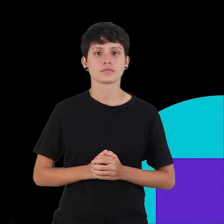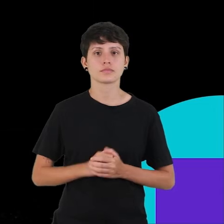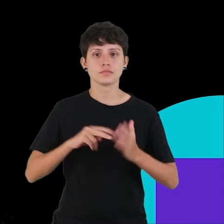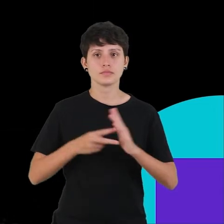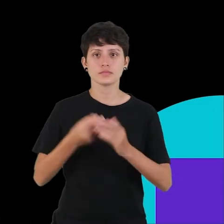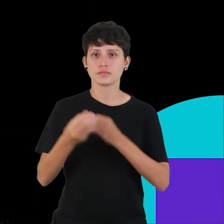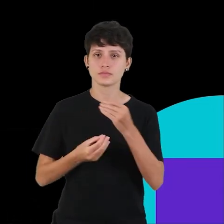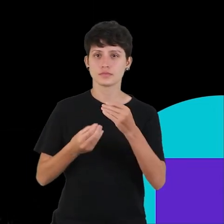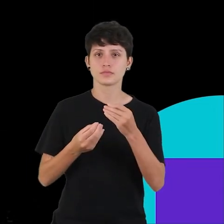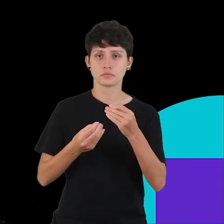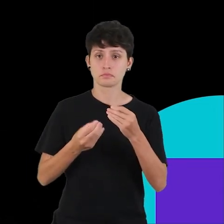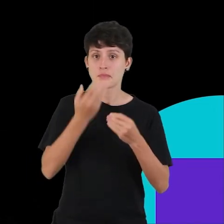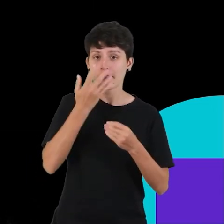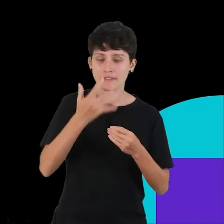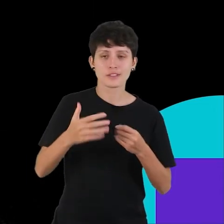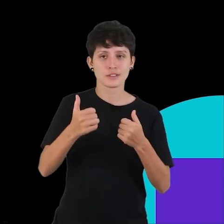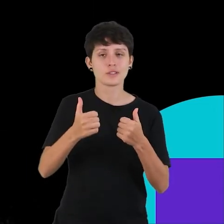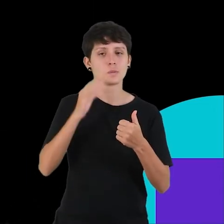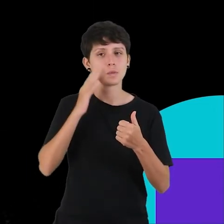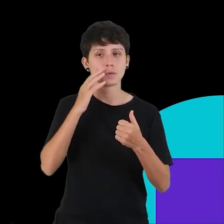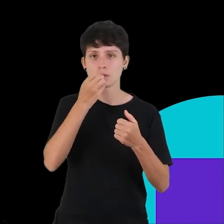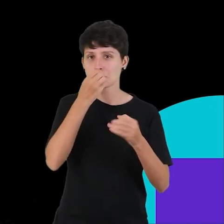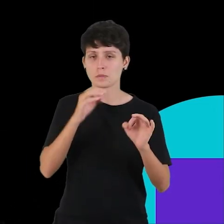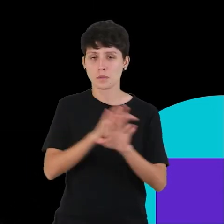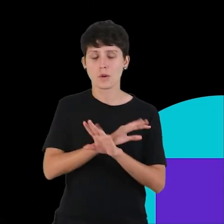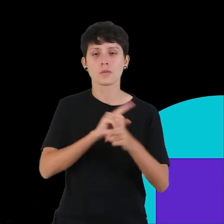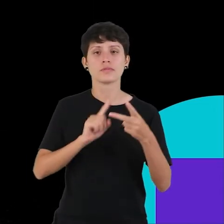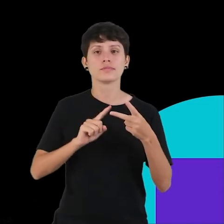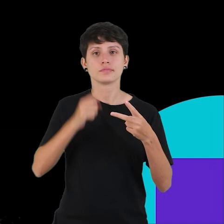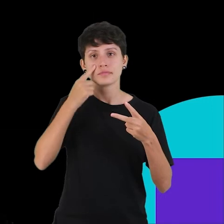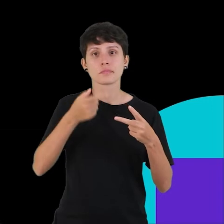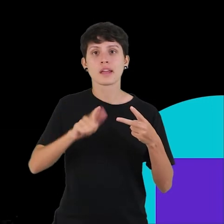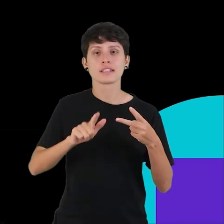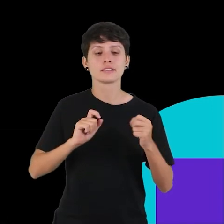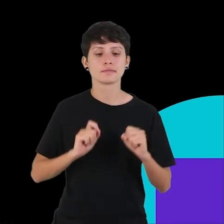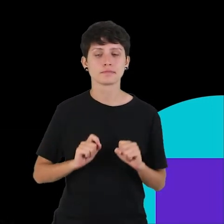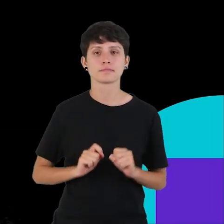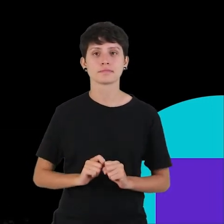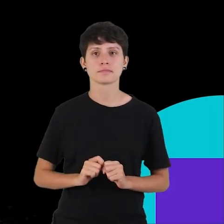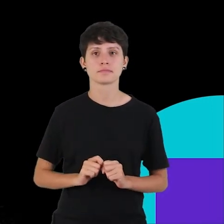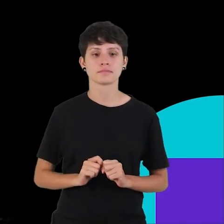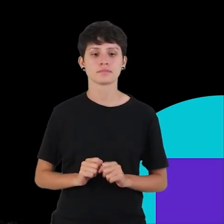De novo, para quem não apareceu a pergunta, é só atualizar ou clicar Next Question que vocês conseguem avançar para essa pergunta.